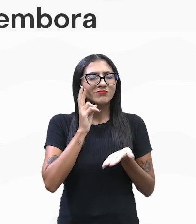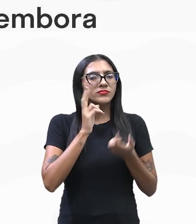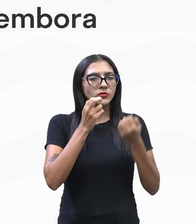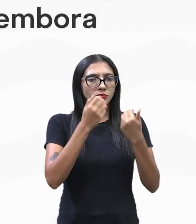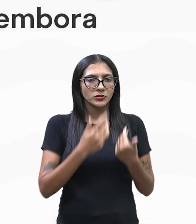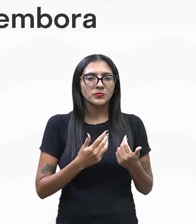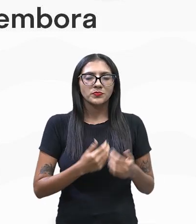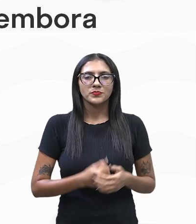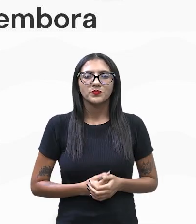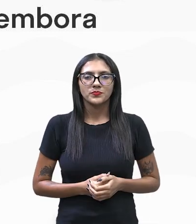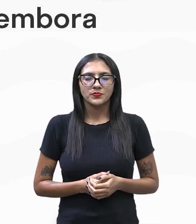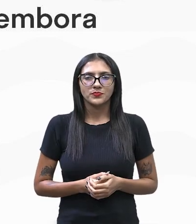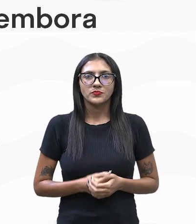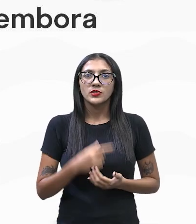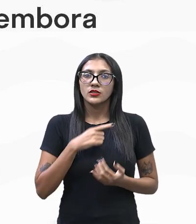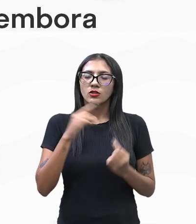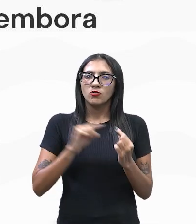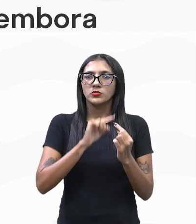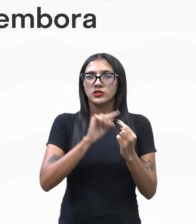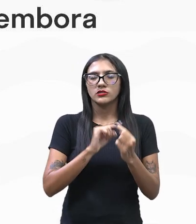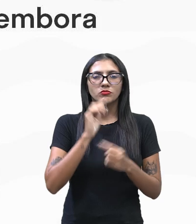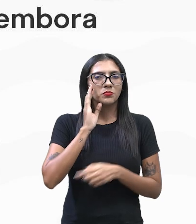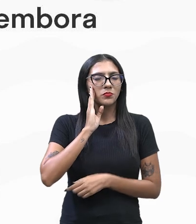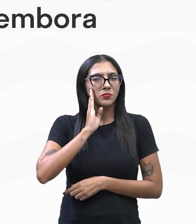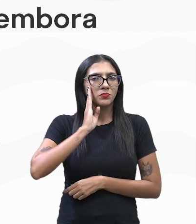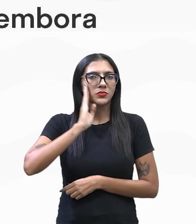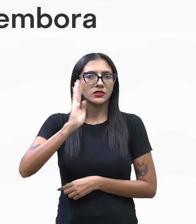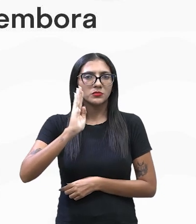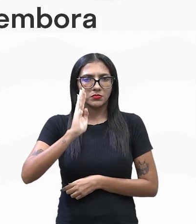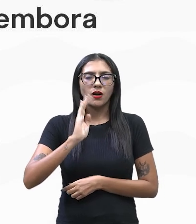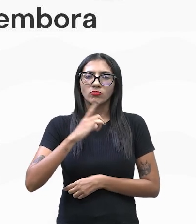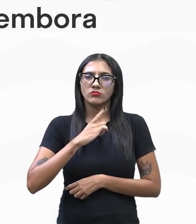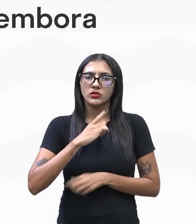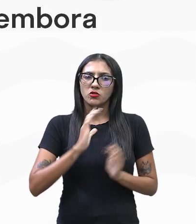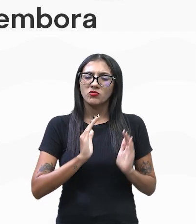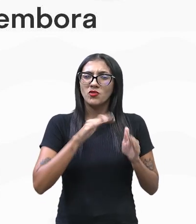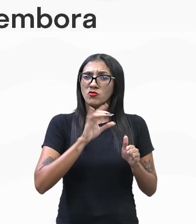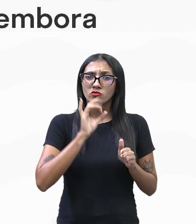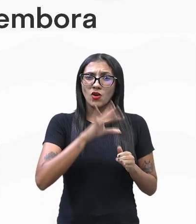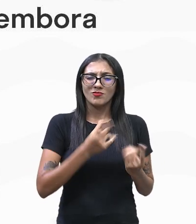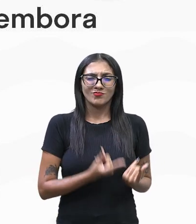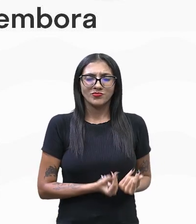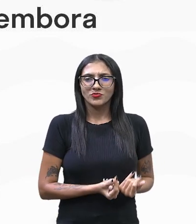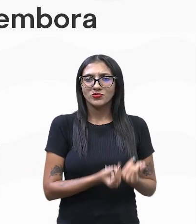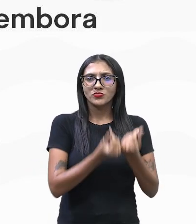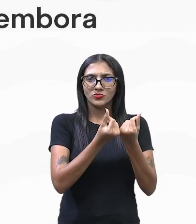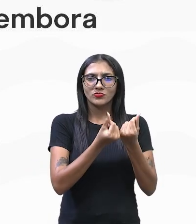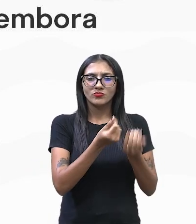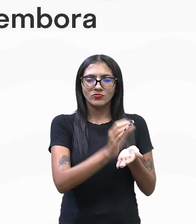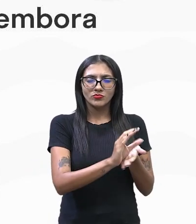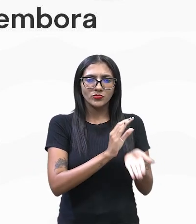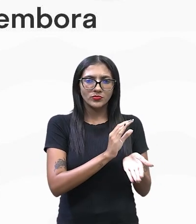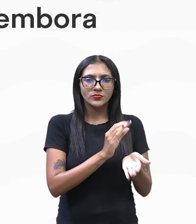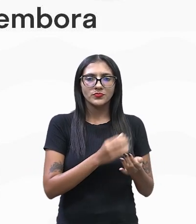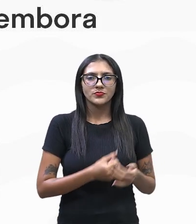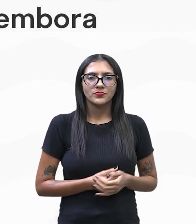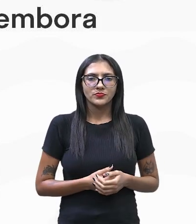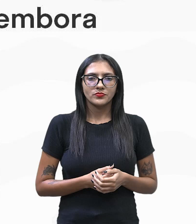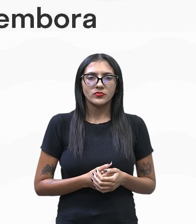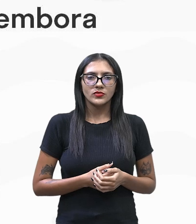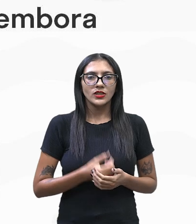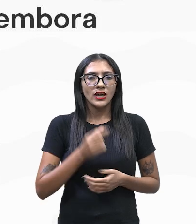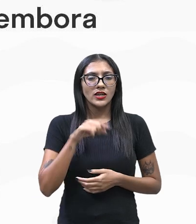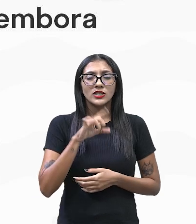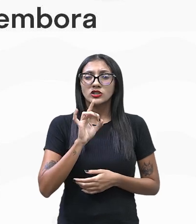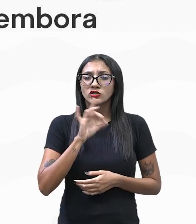Tem um objetivo ali, né, um foco no lucro financeiro. E geralmente se concentra apenas